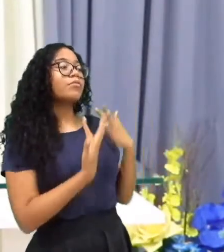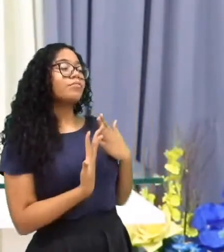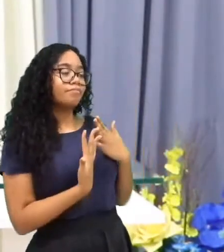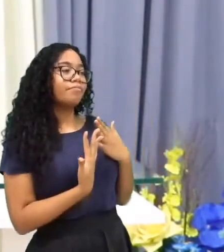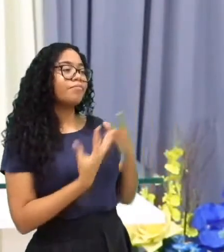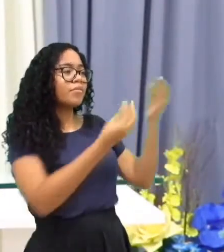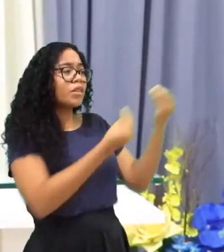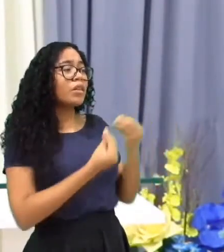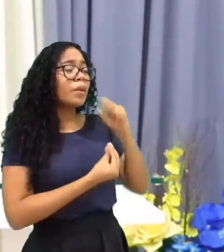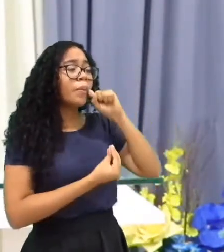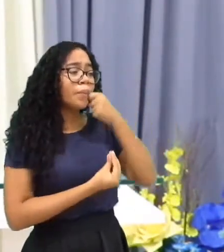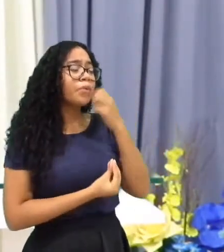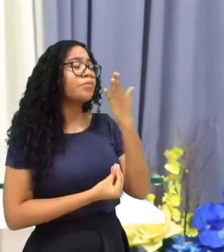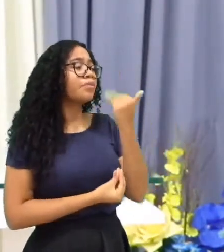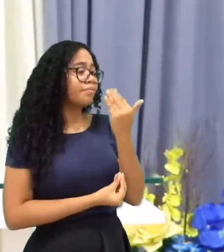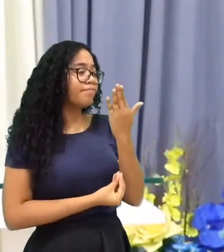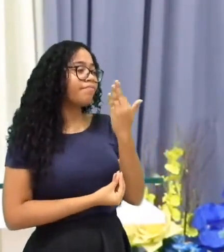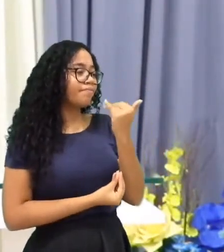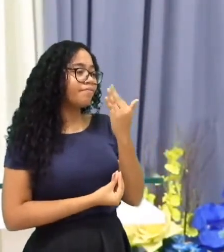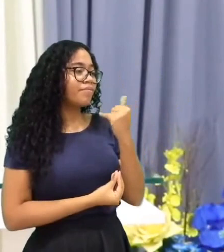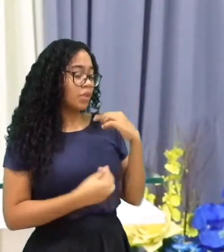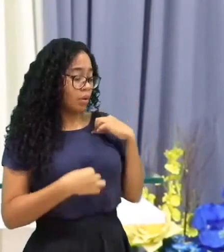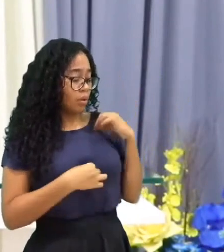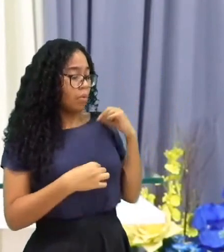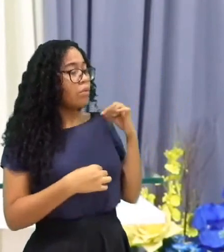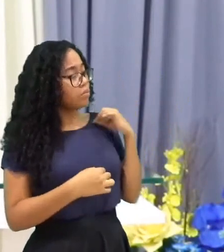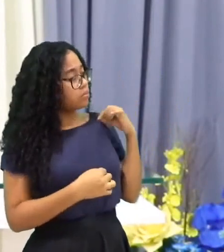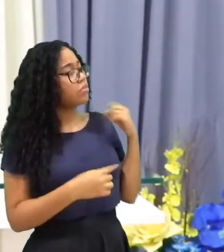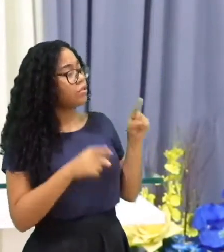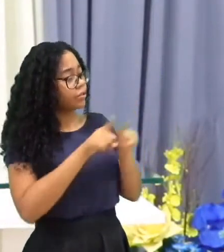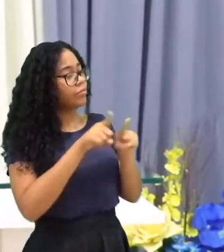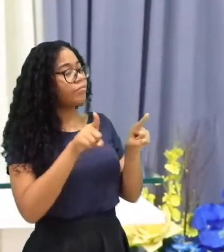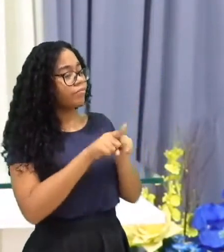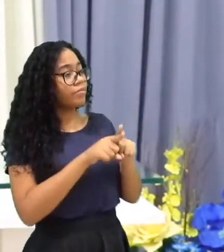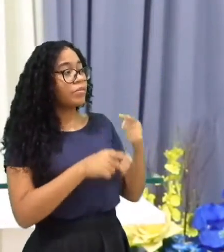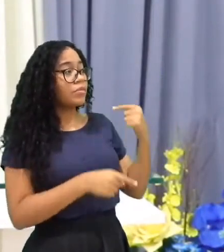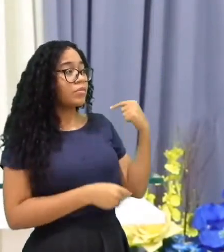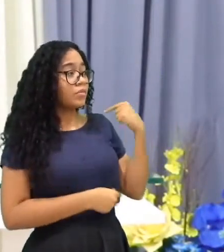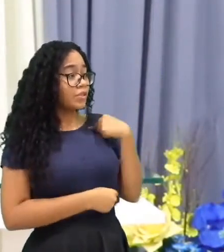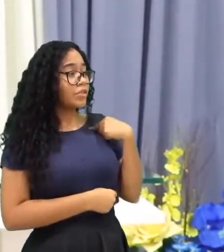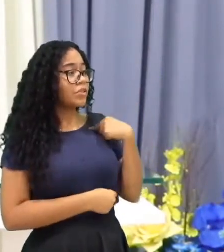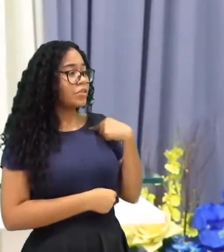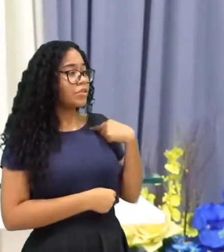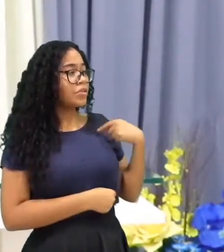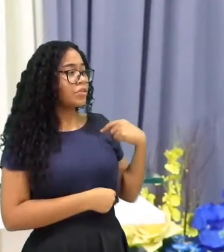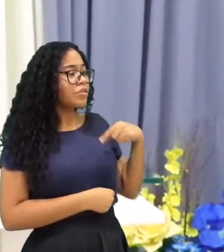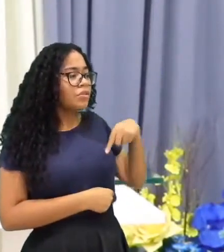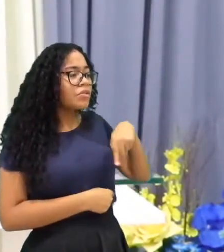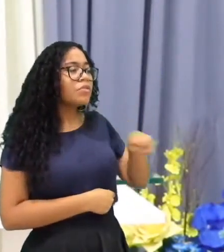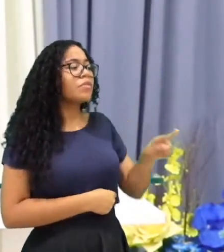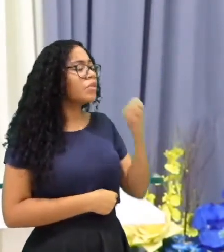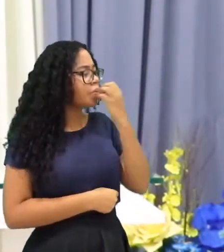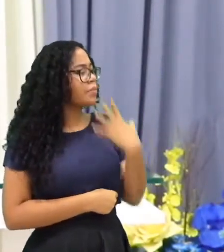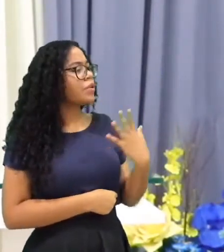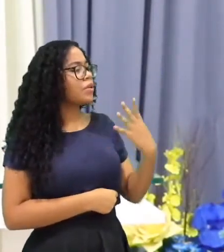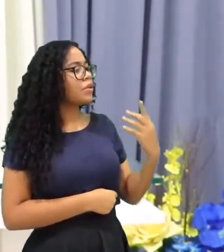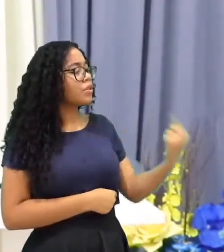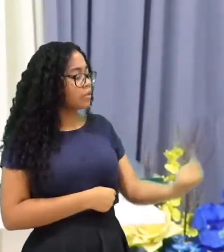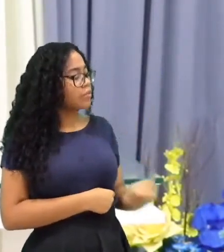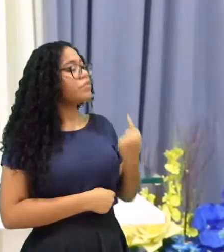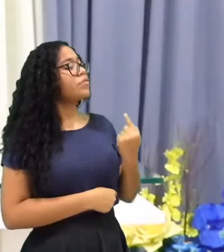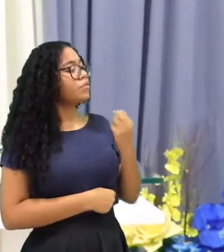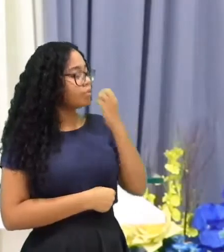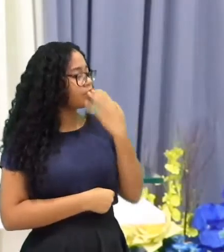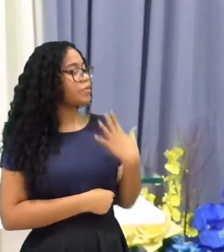para me comer, roupa para me vestir, que eu vá bem, que eu volte bem para minha casa, não é?